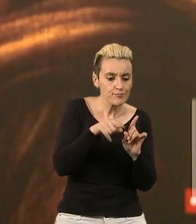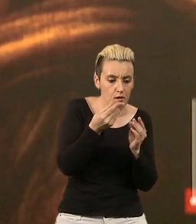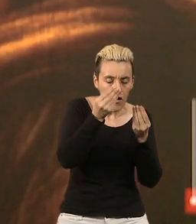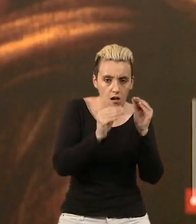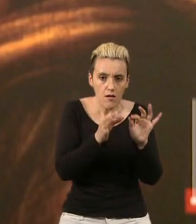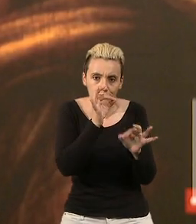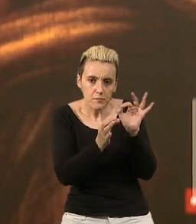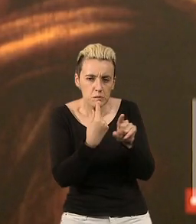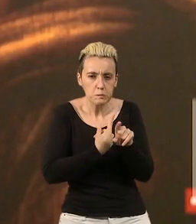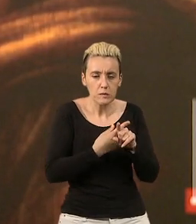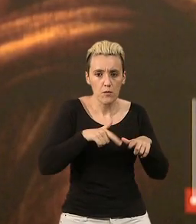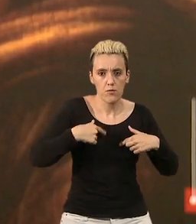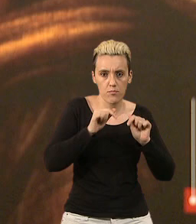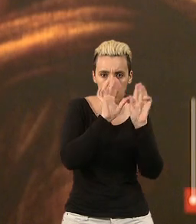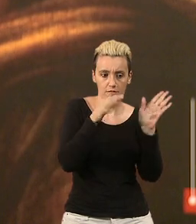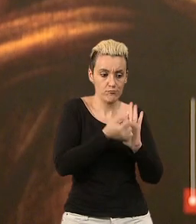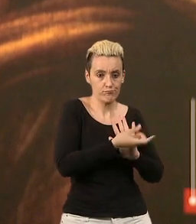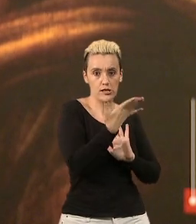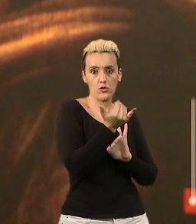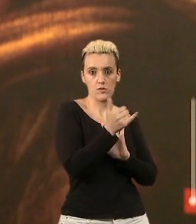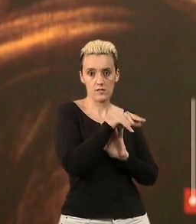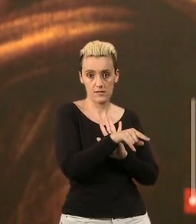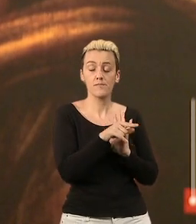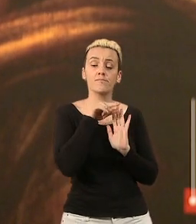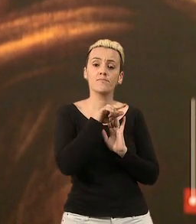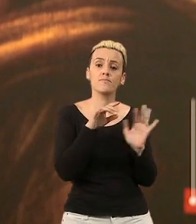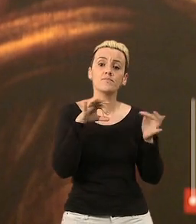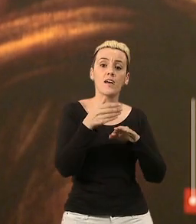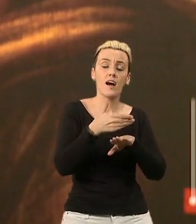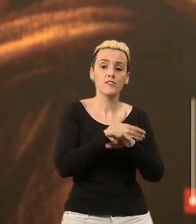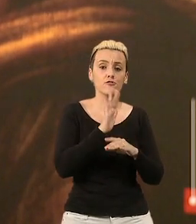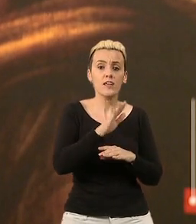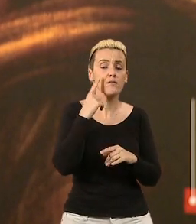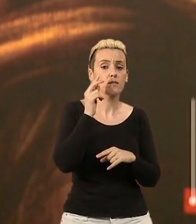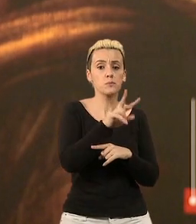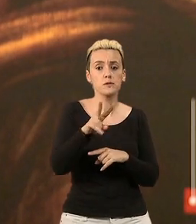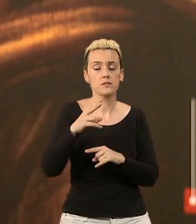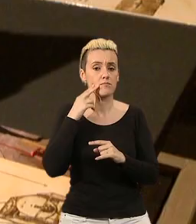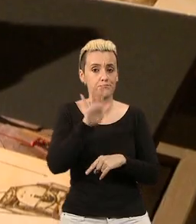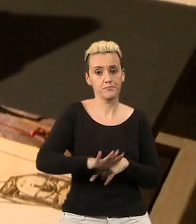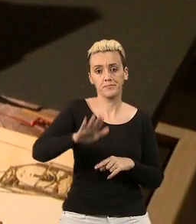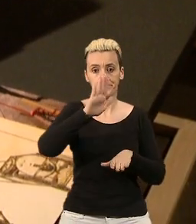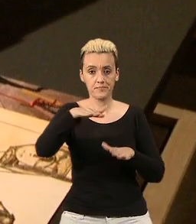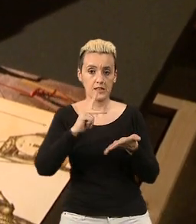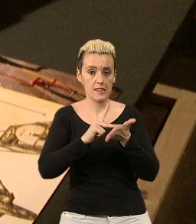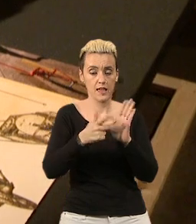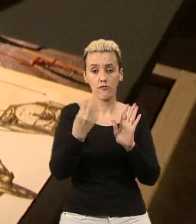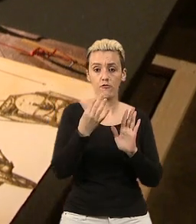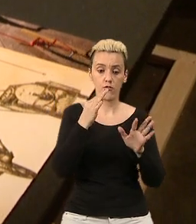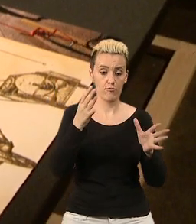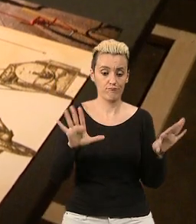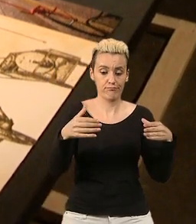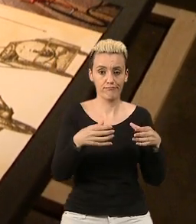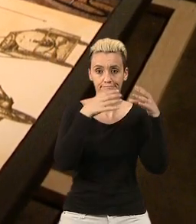e mecanismos desenhados por Leonardo da Vinci, que é uma coleção que era no Museu Nacional da Ciência e da Técnica e que foi oferecida ao professor